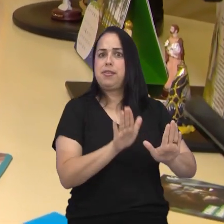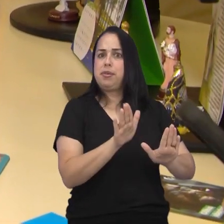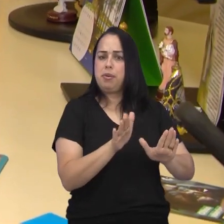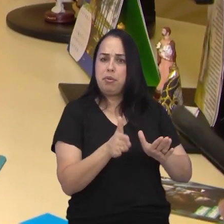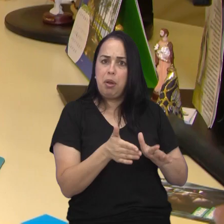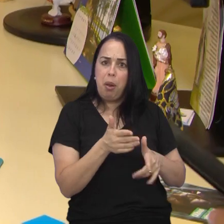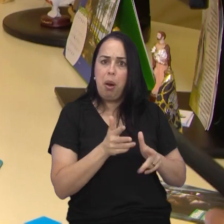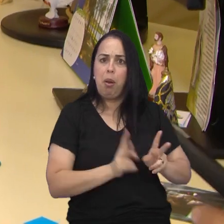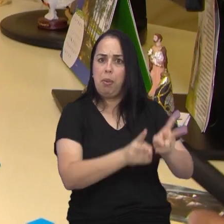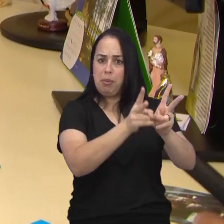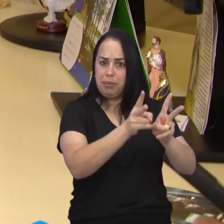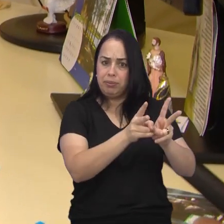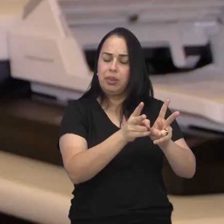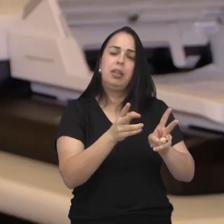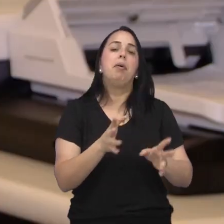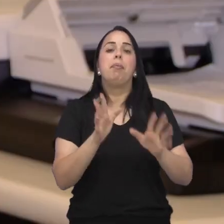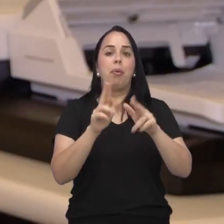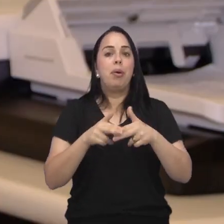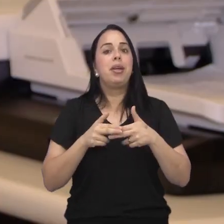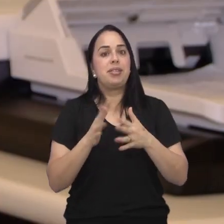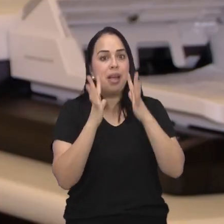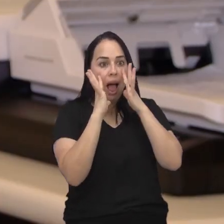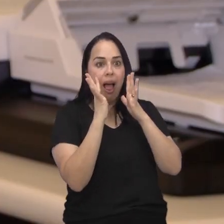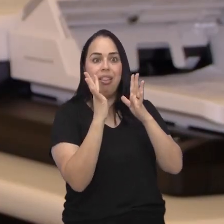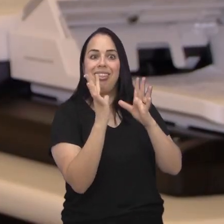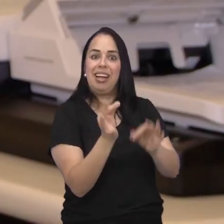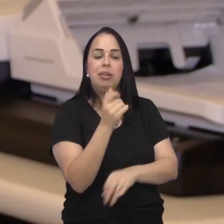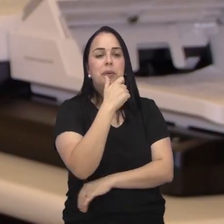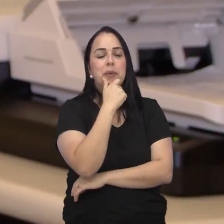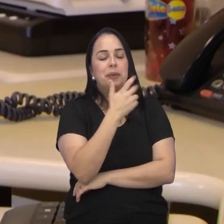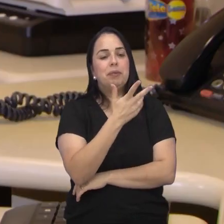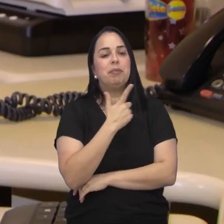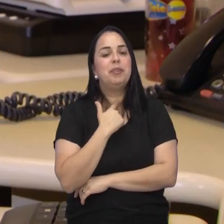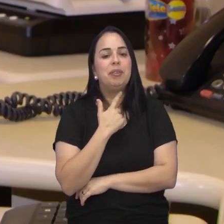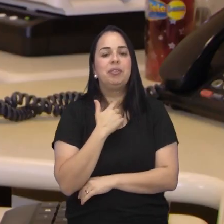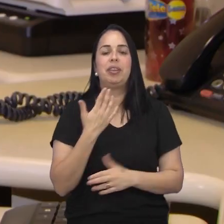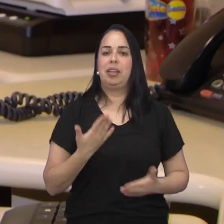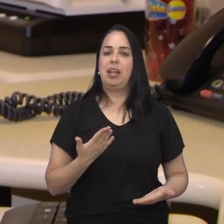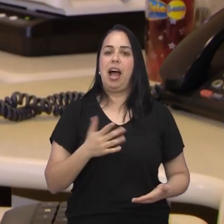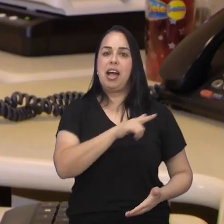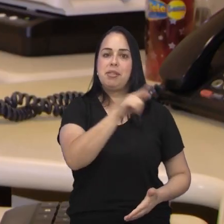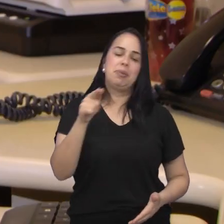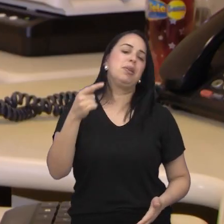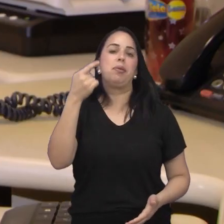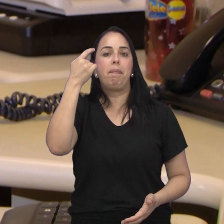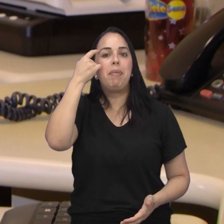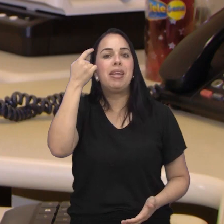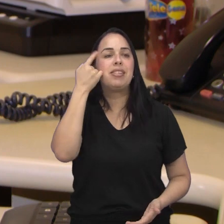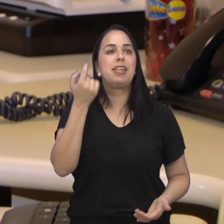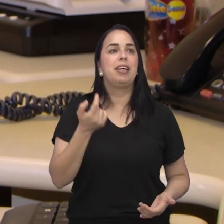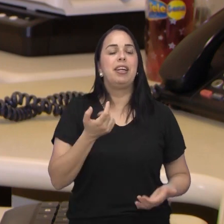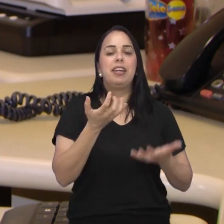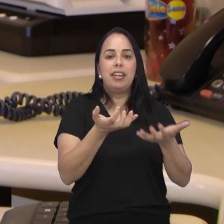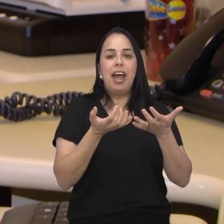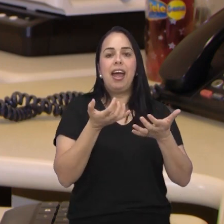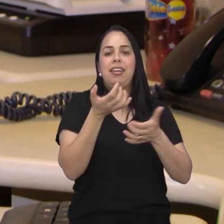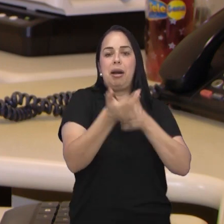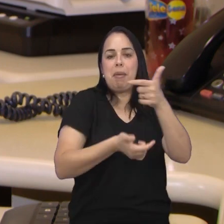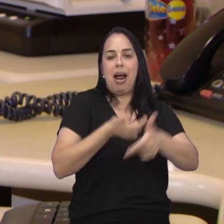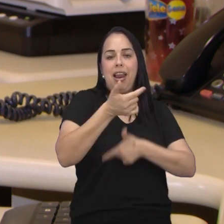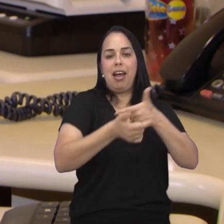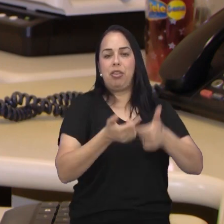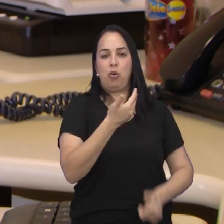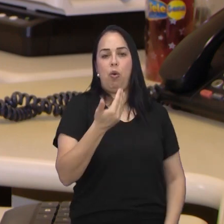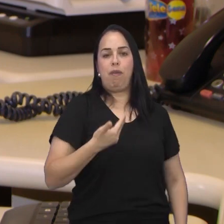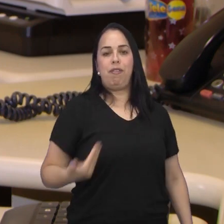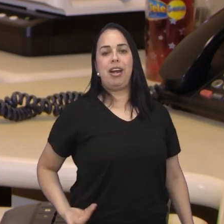bem definido ao longo dos anos, o que chamou a atenção da Luciana. É o principal motivo, né? Acho que de todo mundo, quando escolhe uma carreira